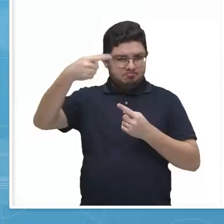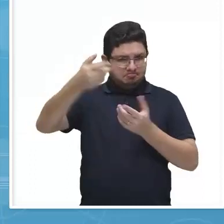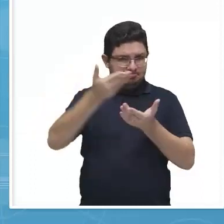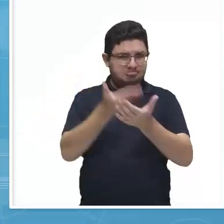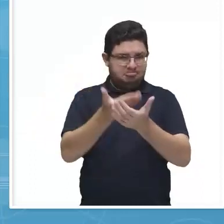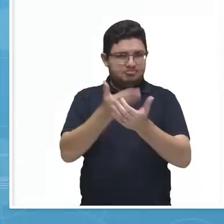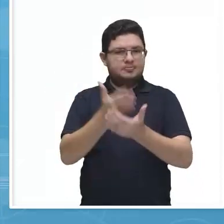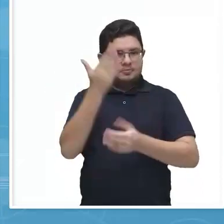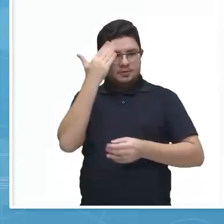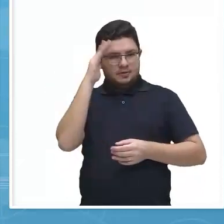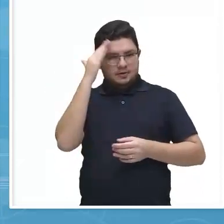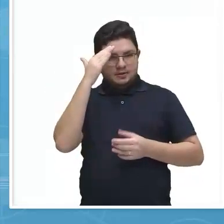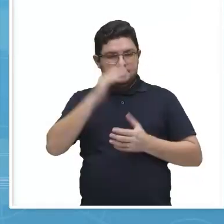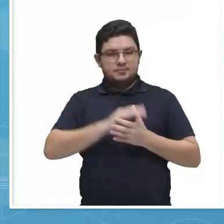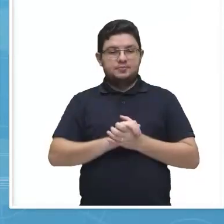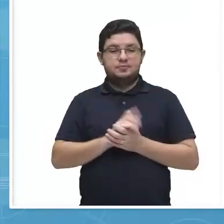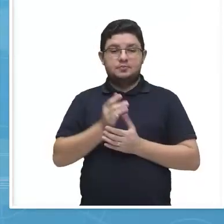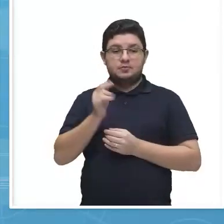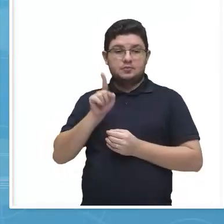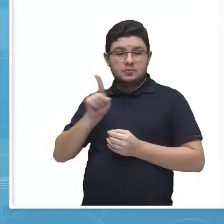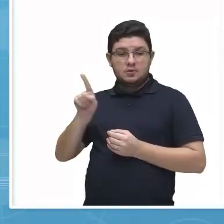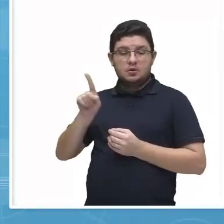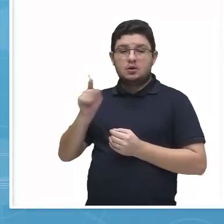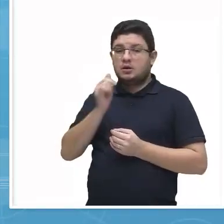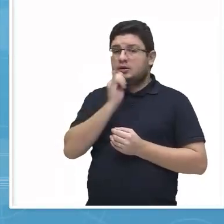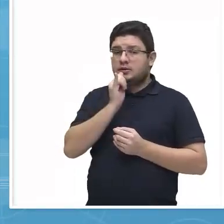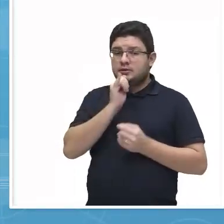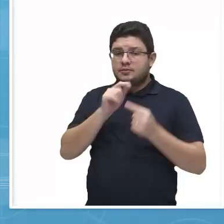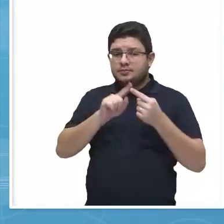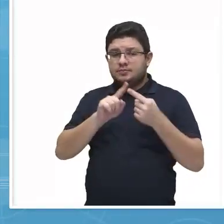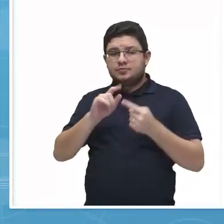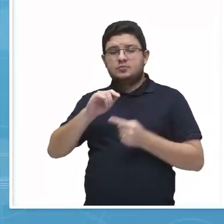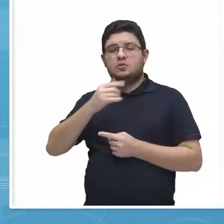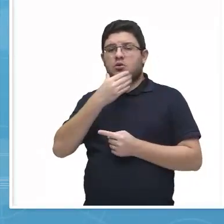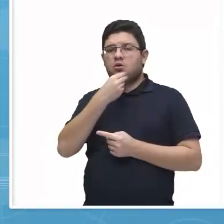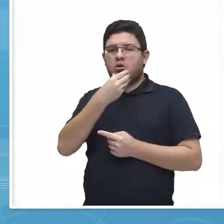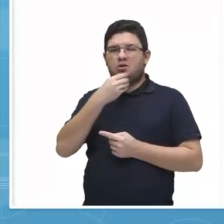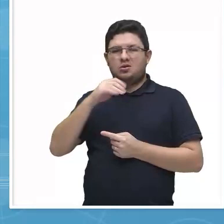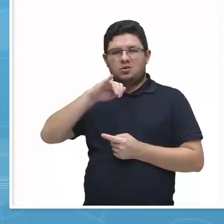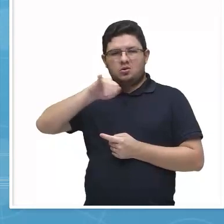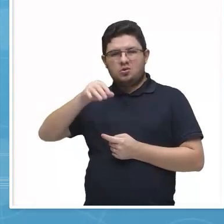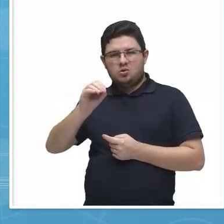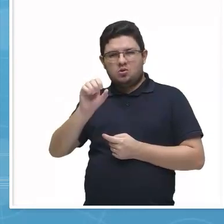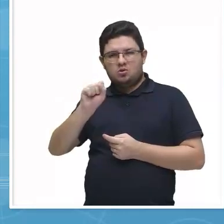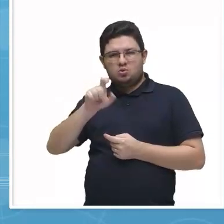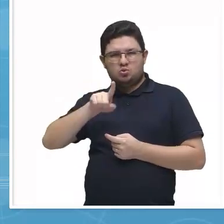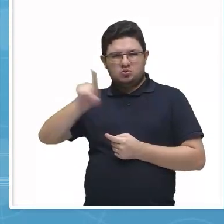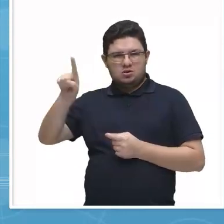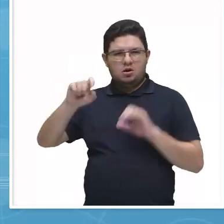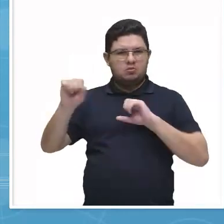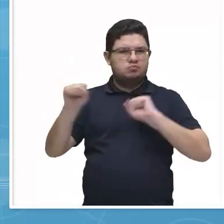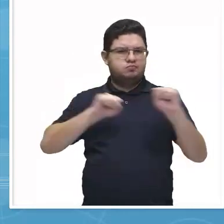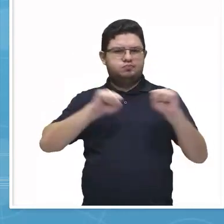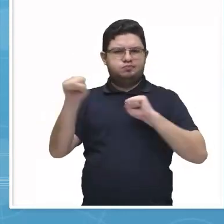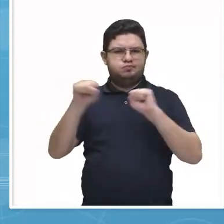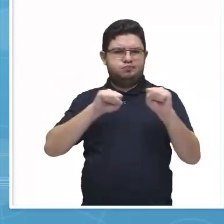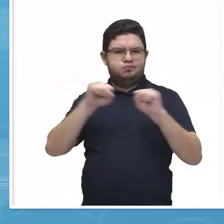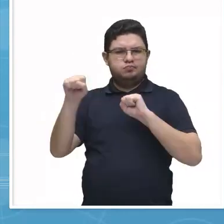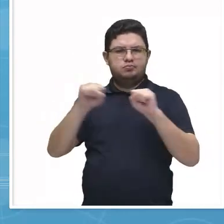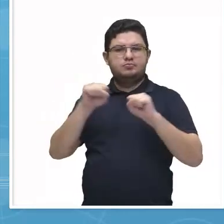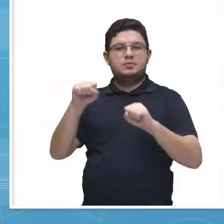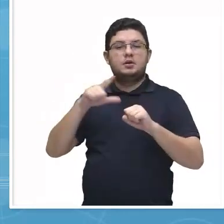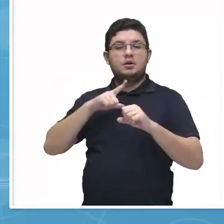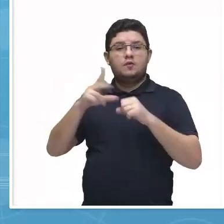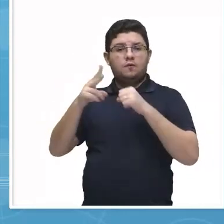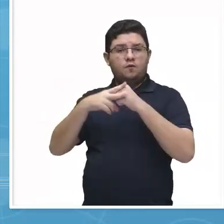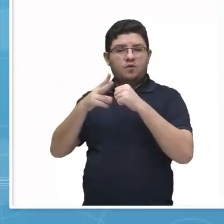José correu. Veja, o verbo correr constitui sozinho o predicado dessa oração. Eu tenho o sujeito